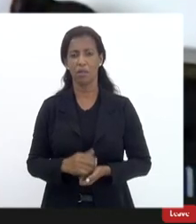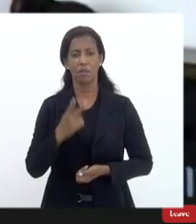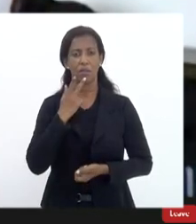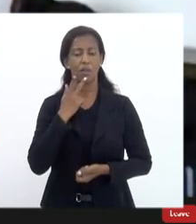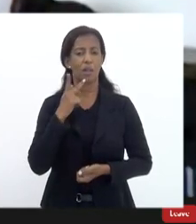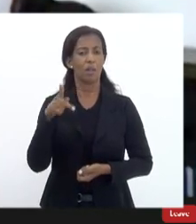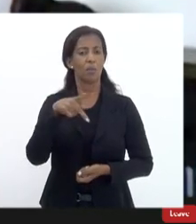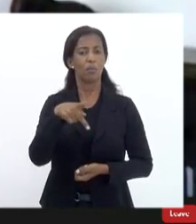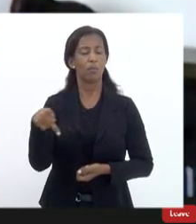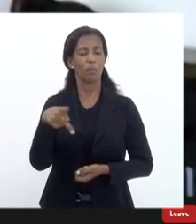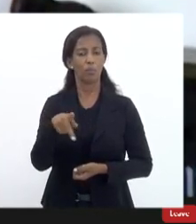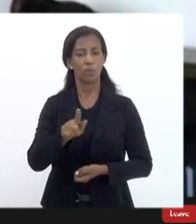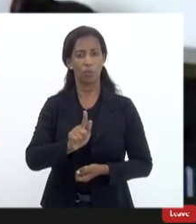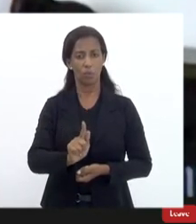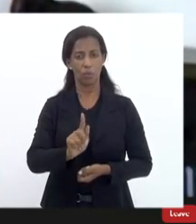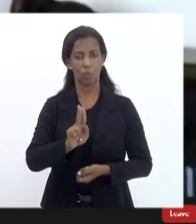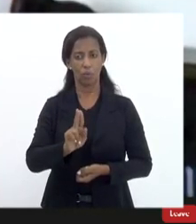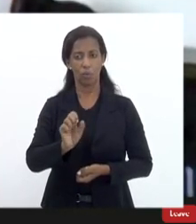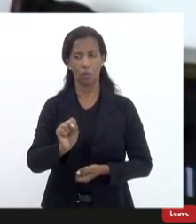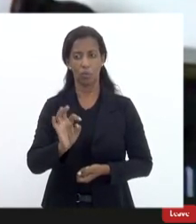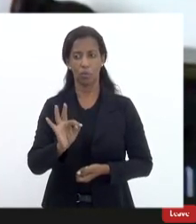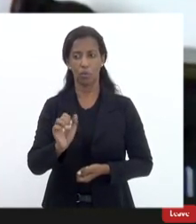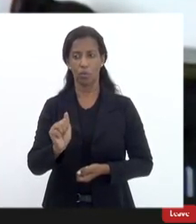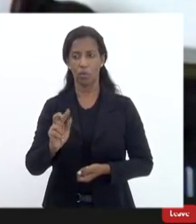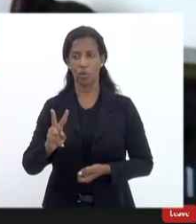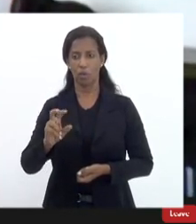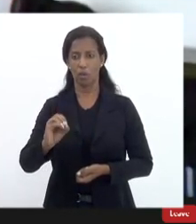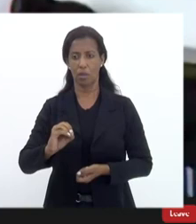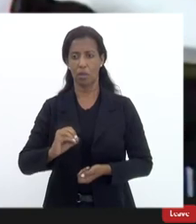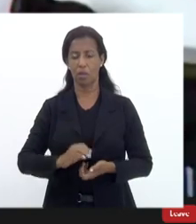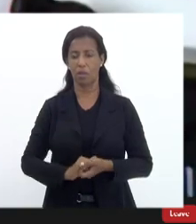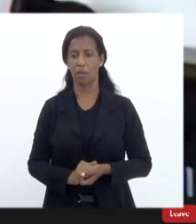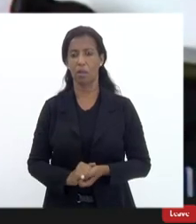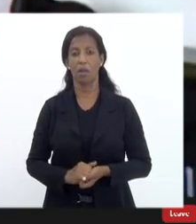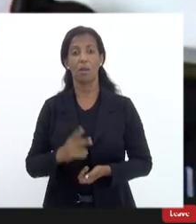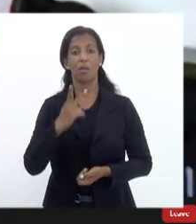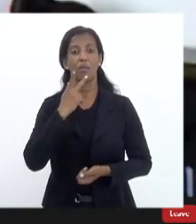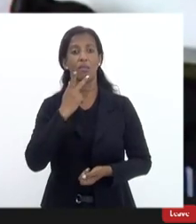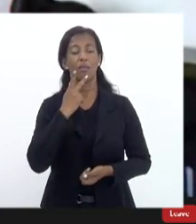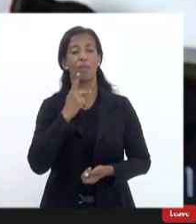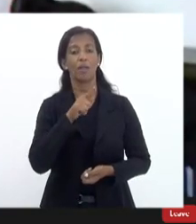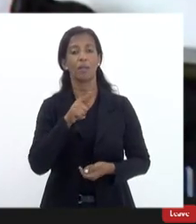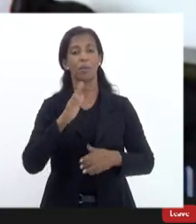professor Gustavo, do SEP, o Sindicato Estadual de Profissionais da Educação.